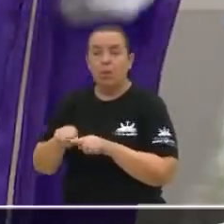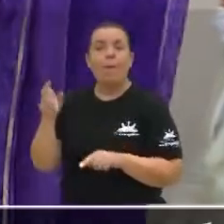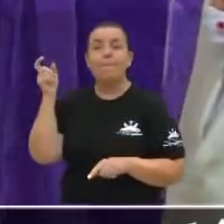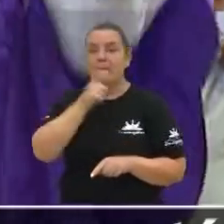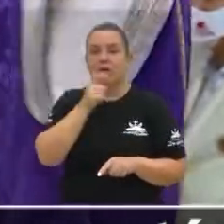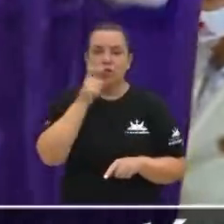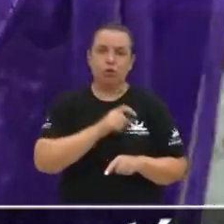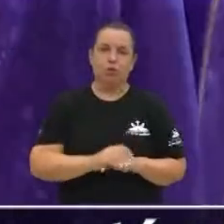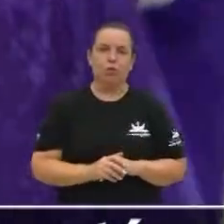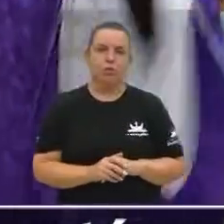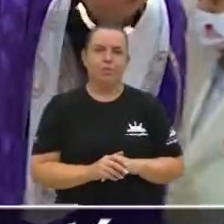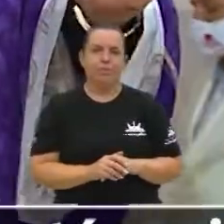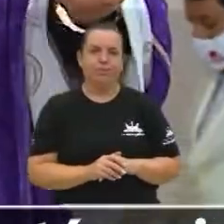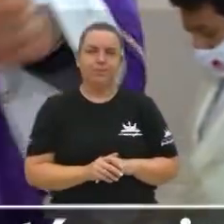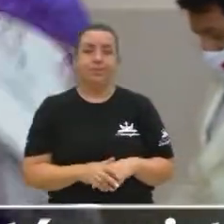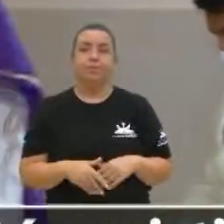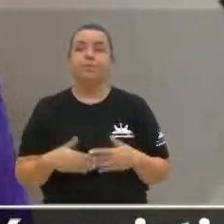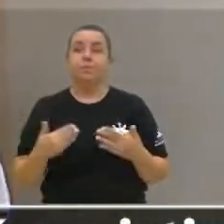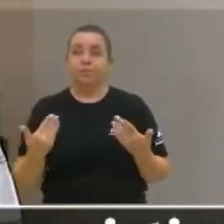é um mentiroso